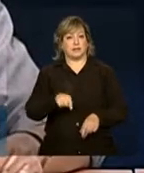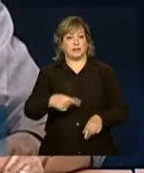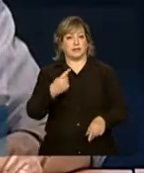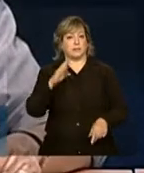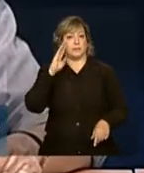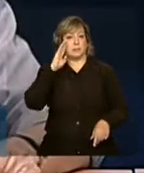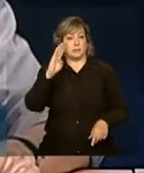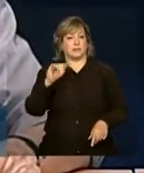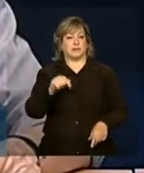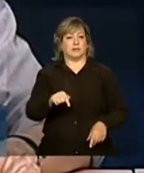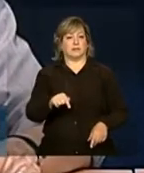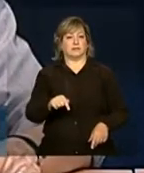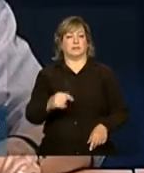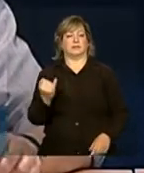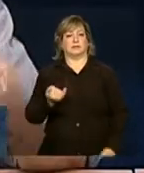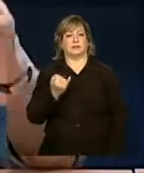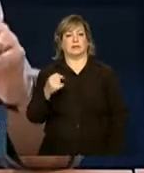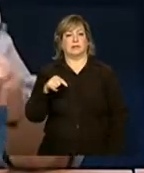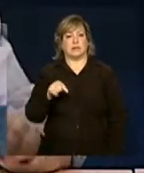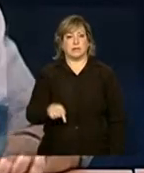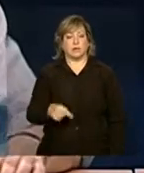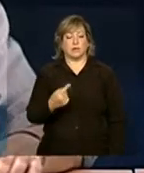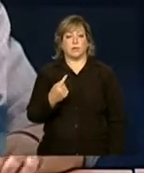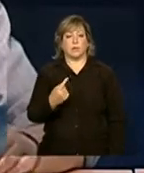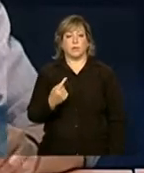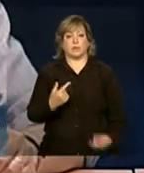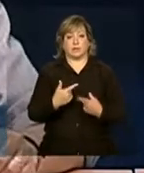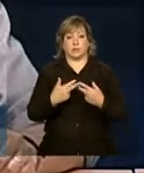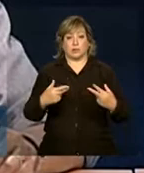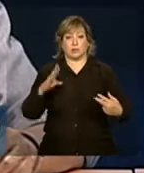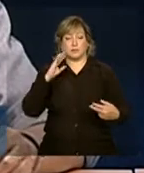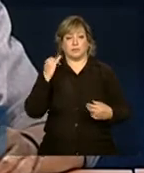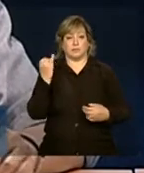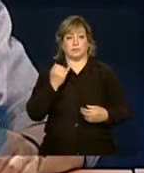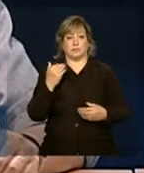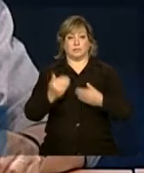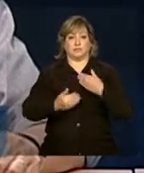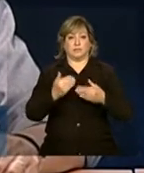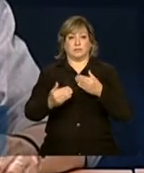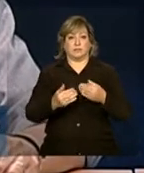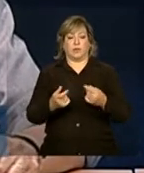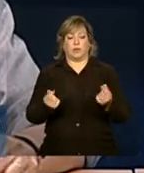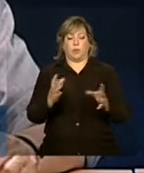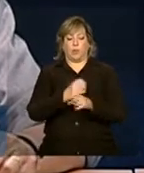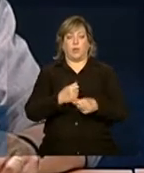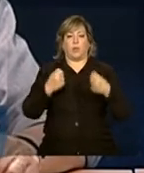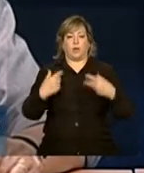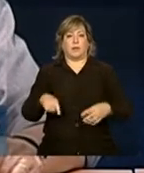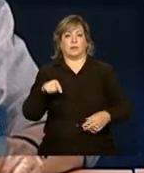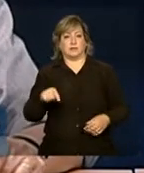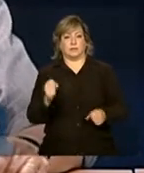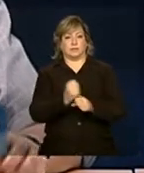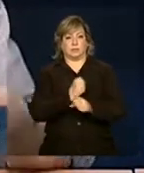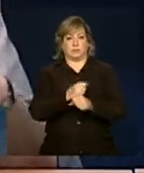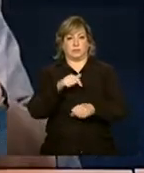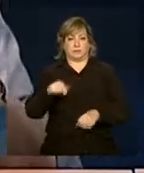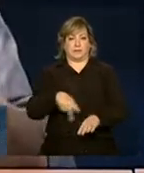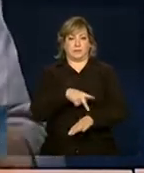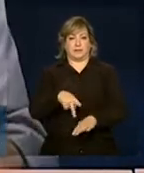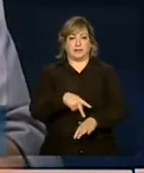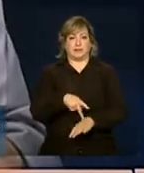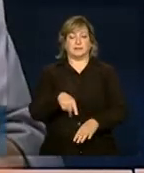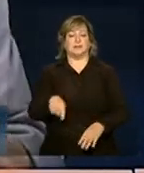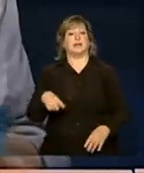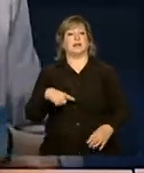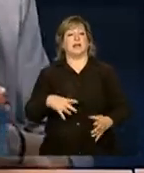peças-chaves aí desde um dos motores que é o motor da despesa em infraestrutura no país já seleciona